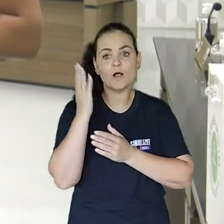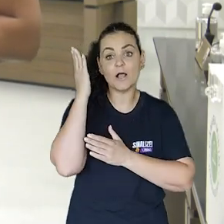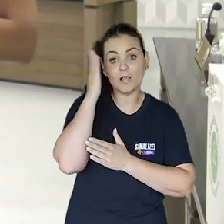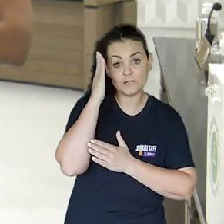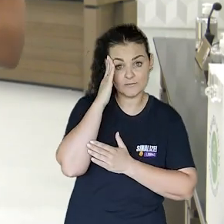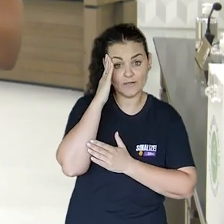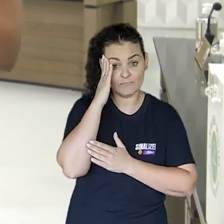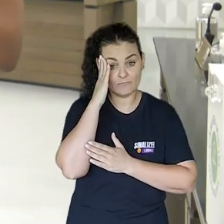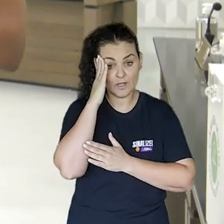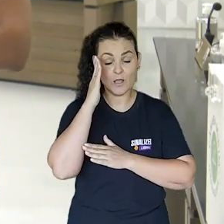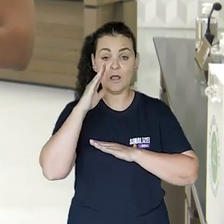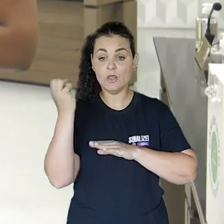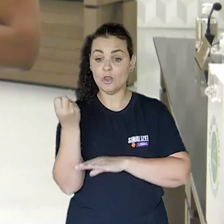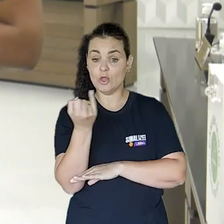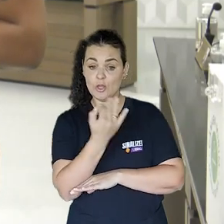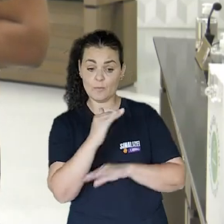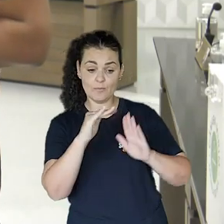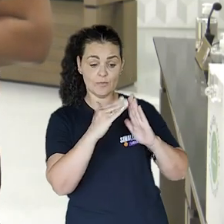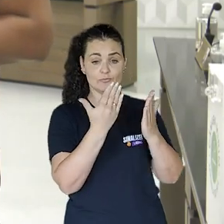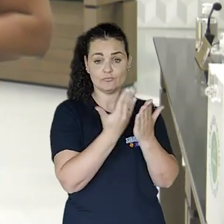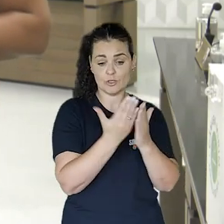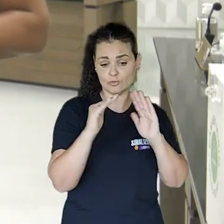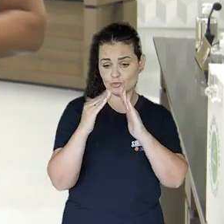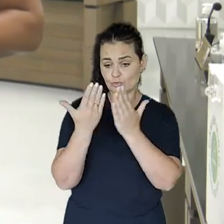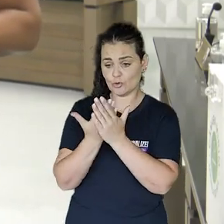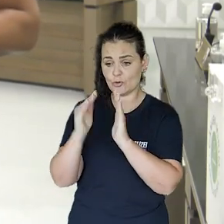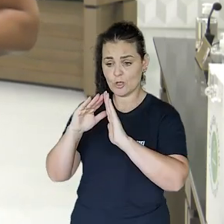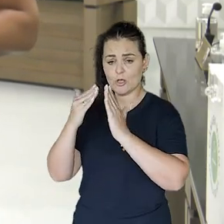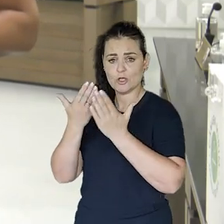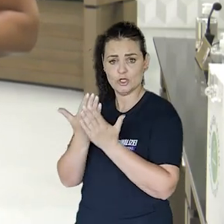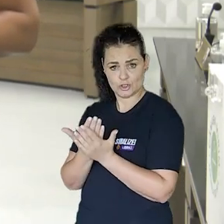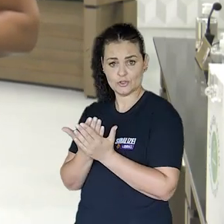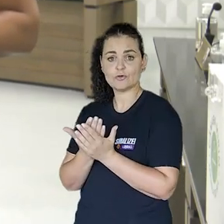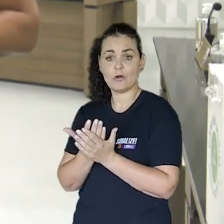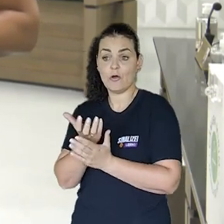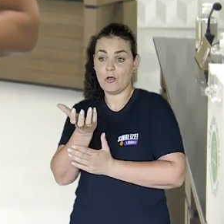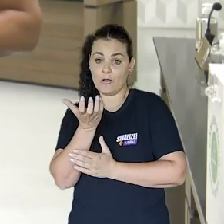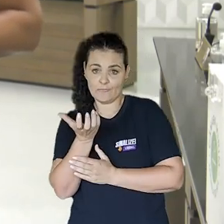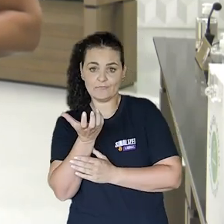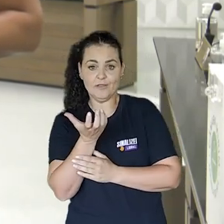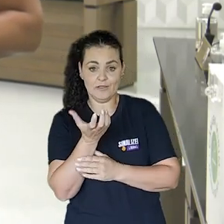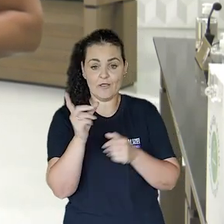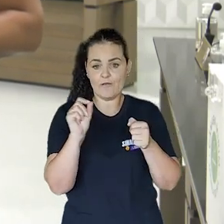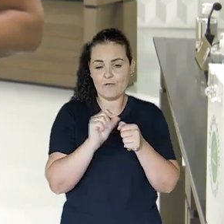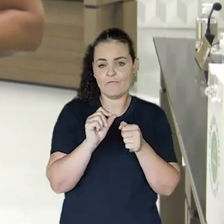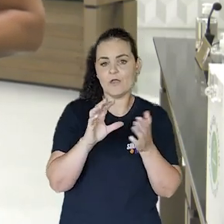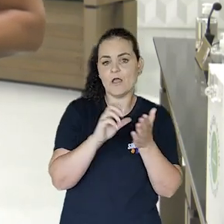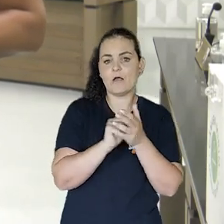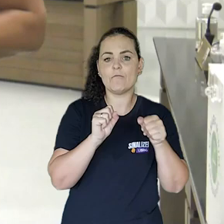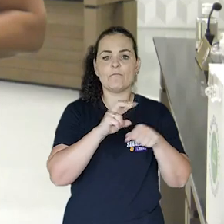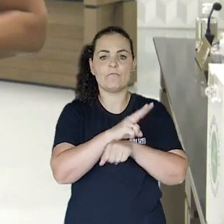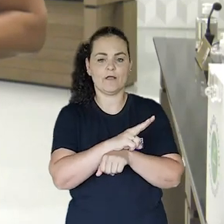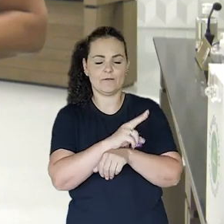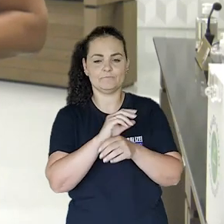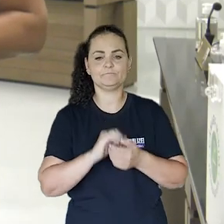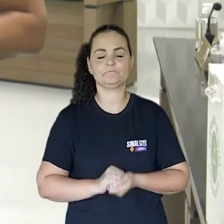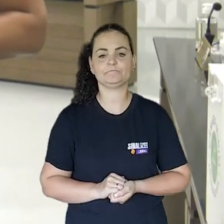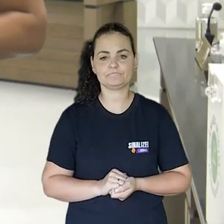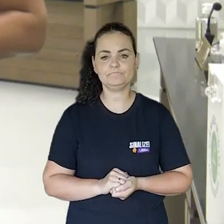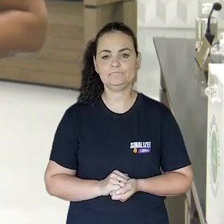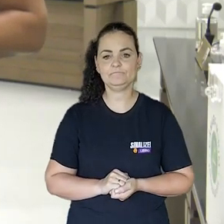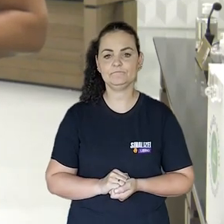número de escolas de cada uma destas redes. Então, a gente fez a proporcionalidade para as